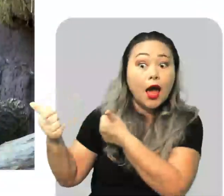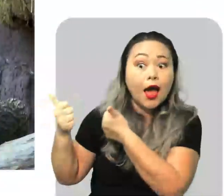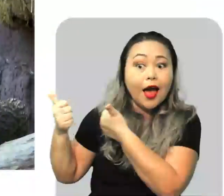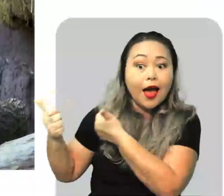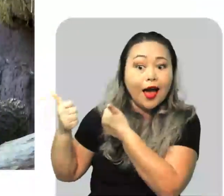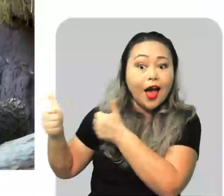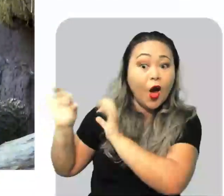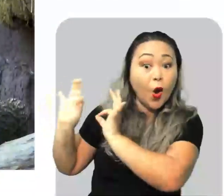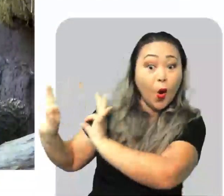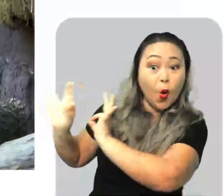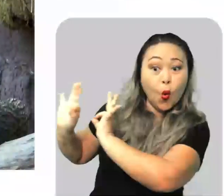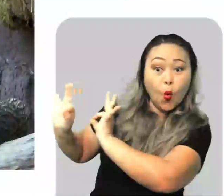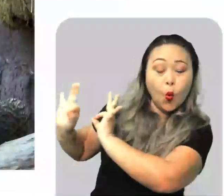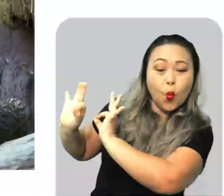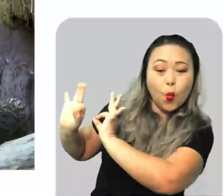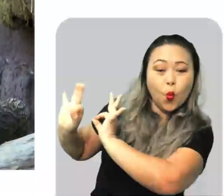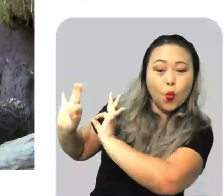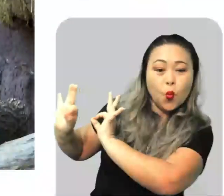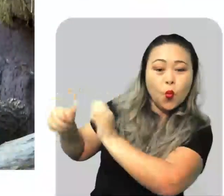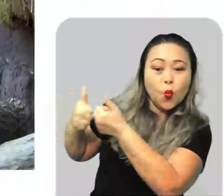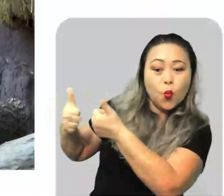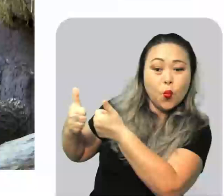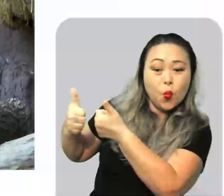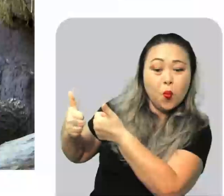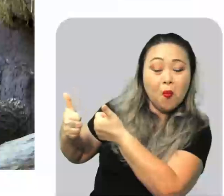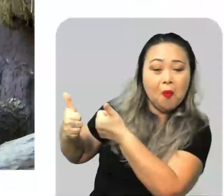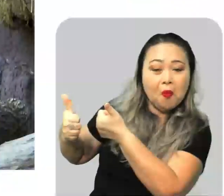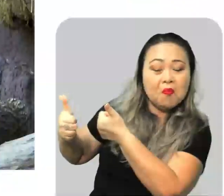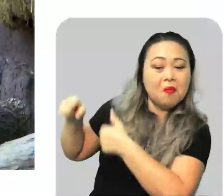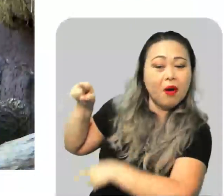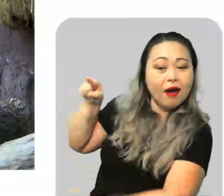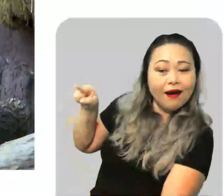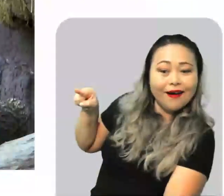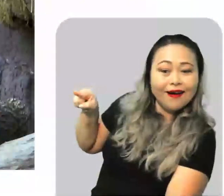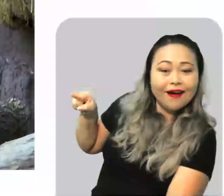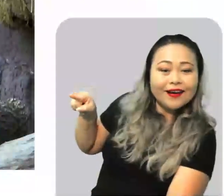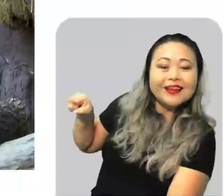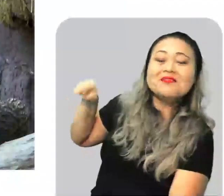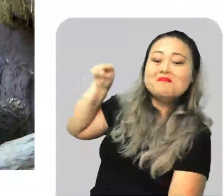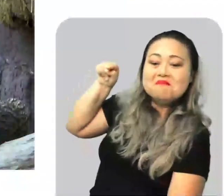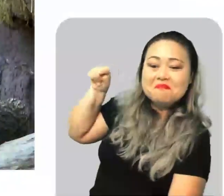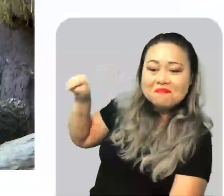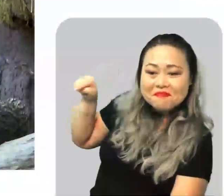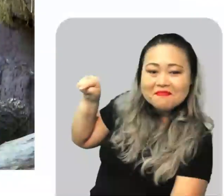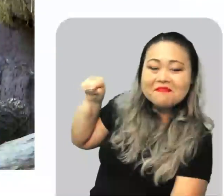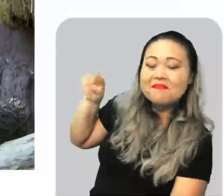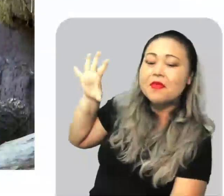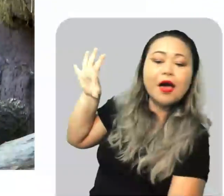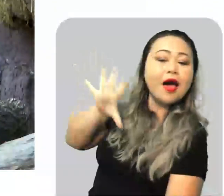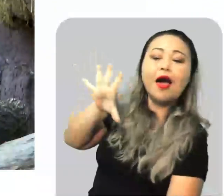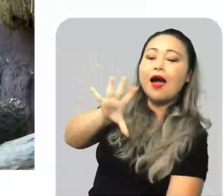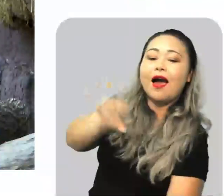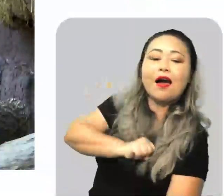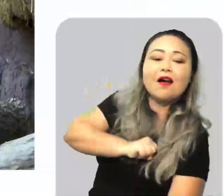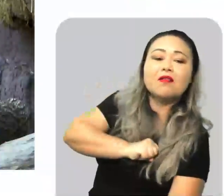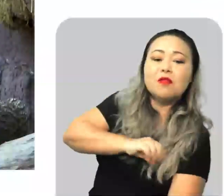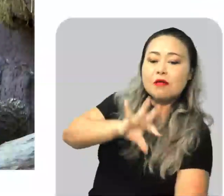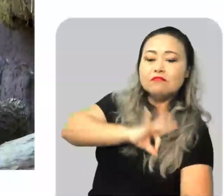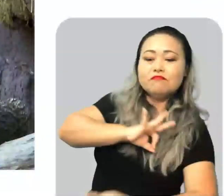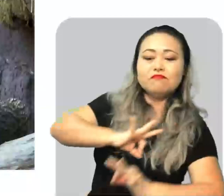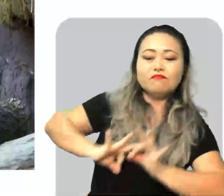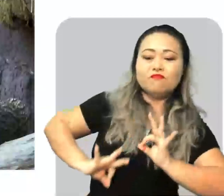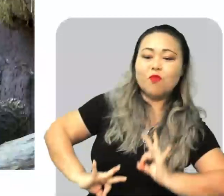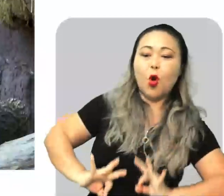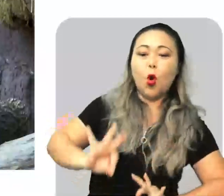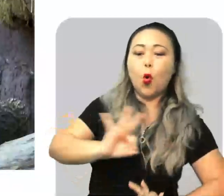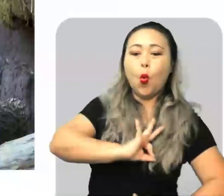que top, hein, Audelina? Que show! Ela, gente, não tem como eu dizer, né, que eu amo a Pantera Onca, né?